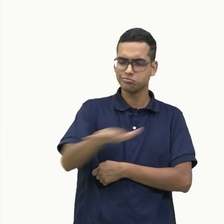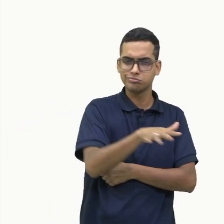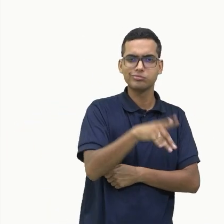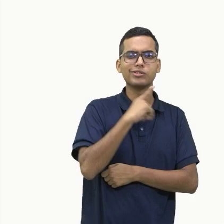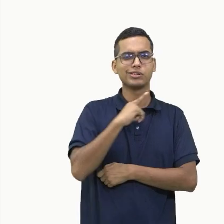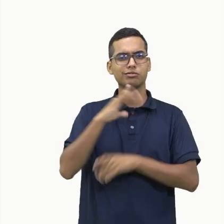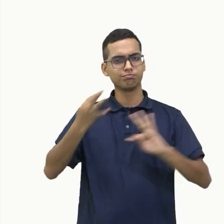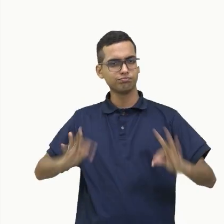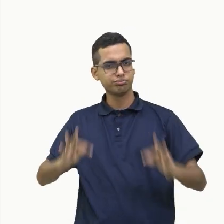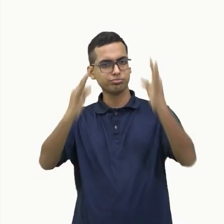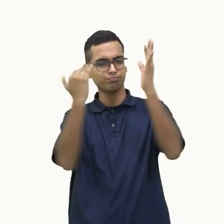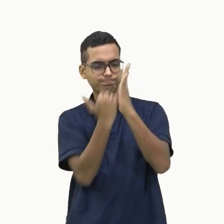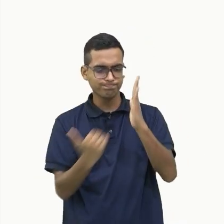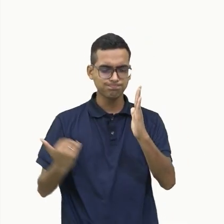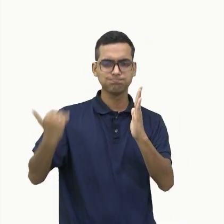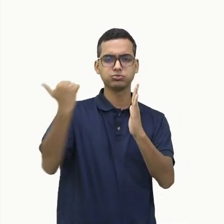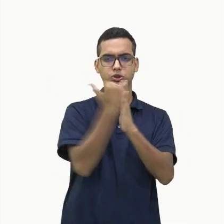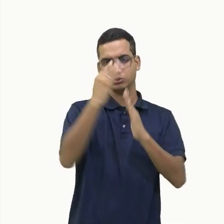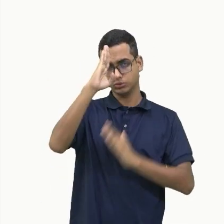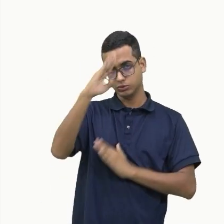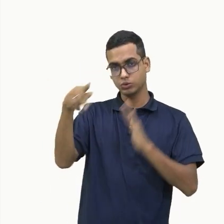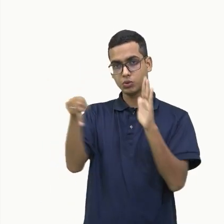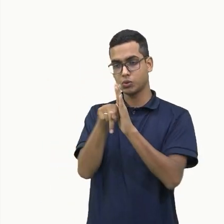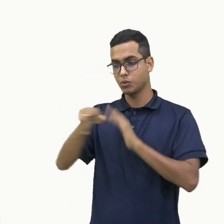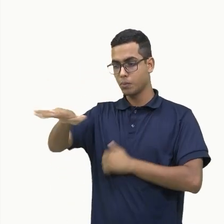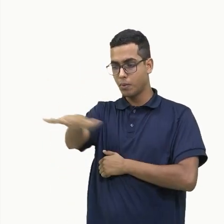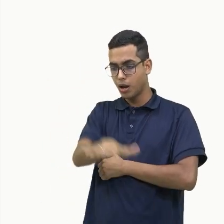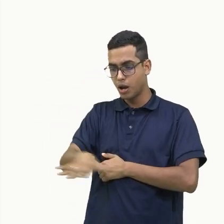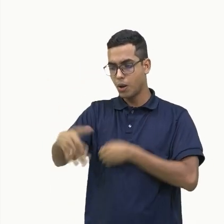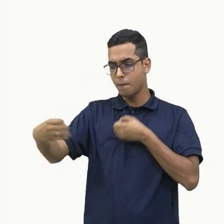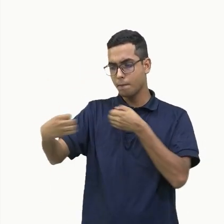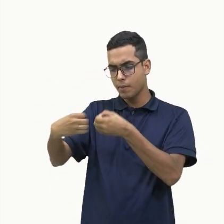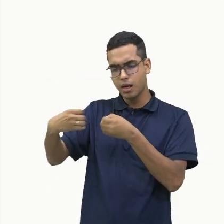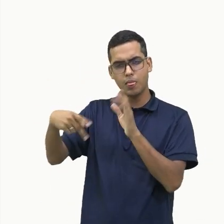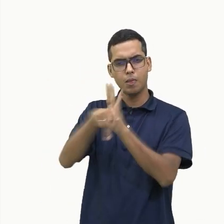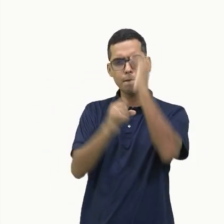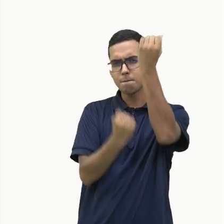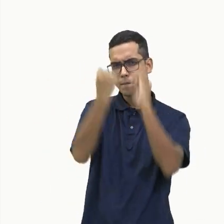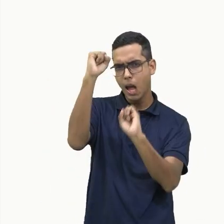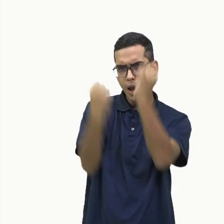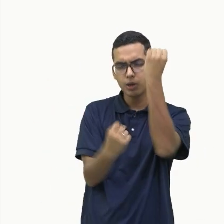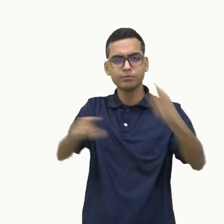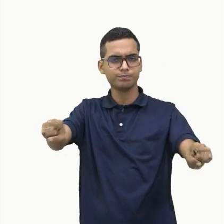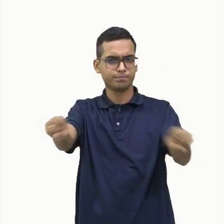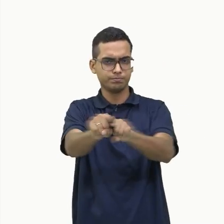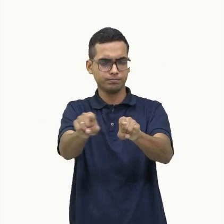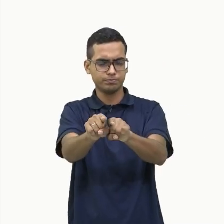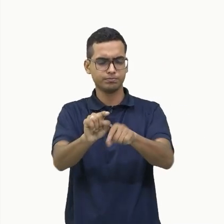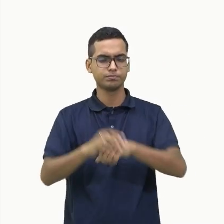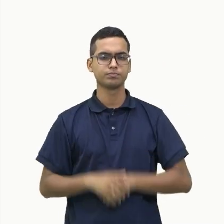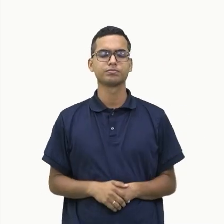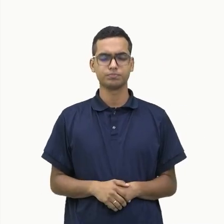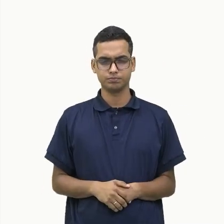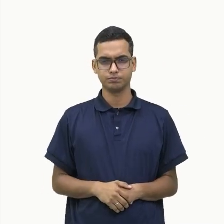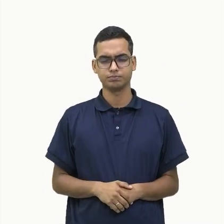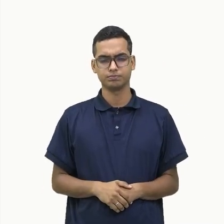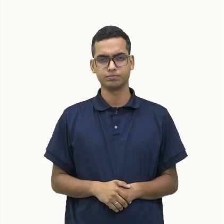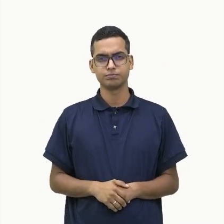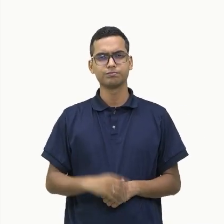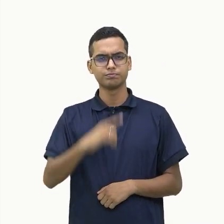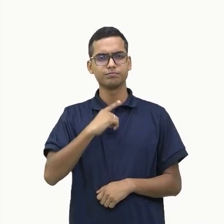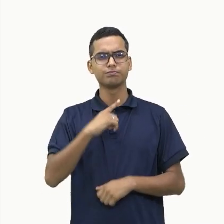tecnologia, tá? Principalmente em áreas próximas às indústrias. Então, a gente observa que acaba sendo bastante diversificado